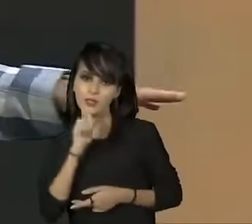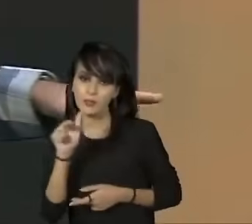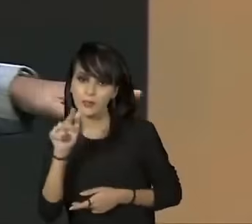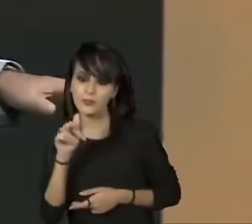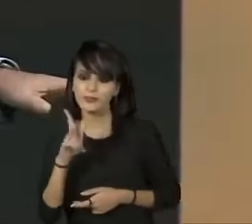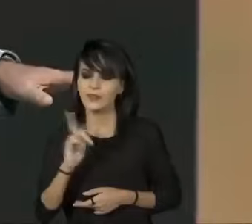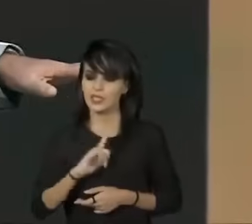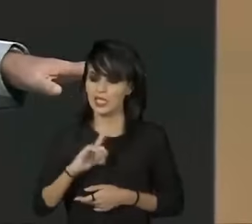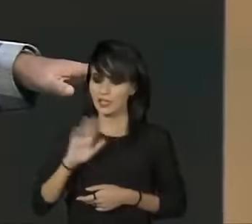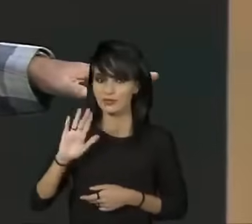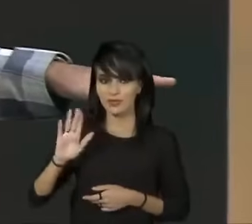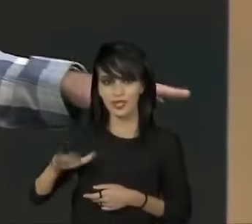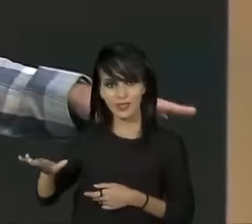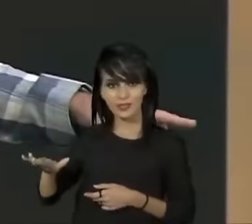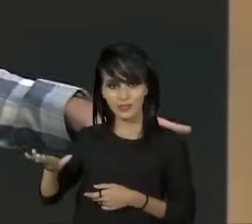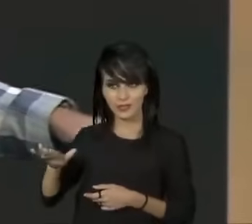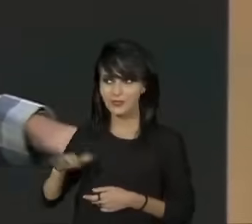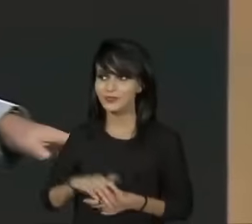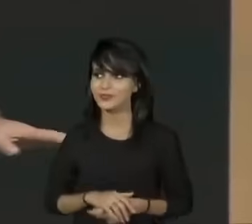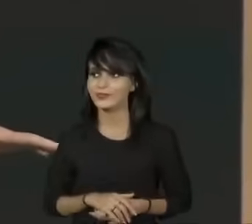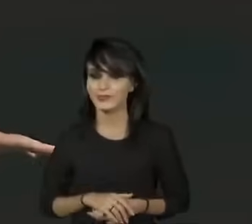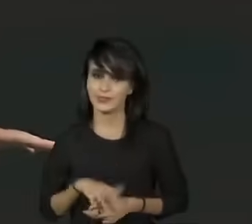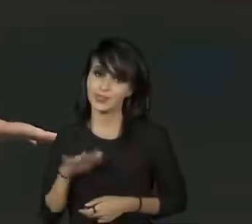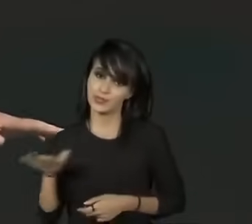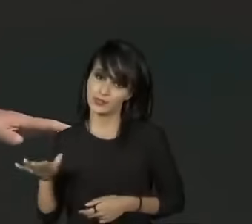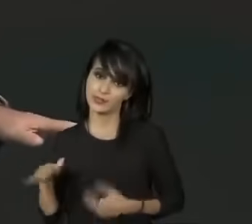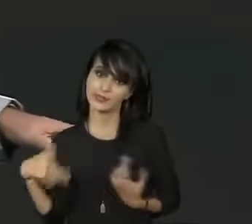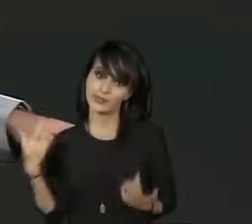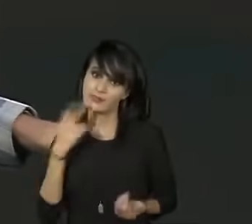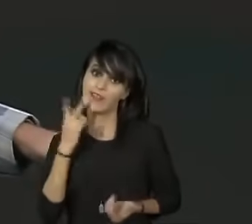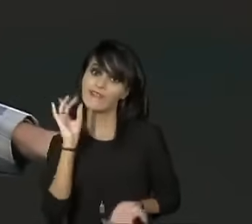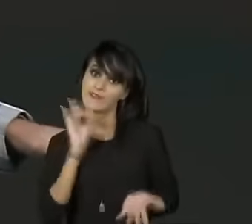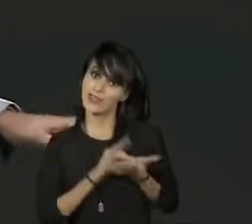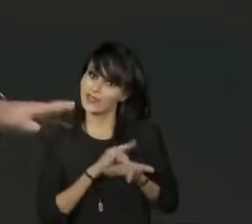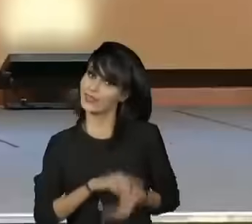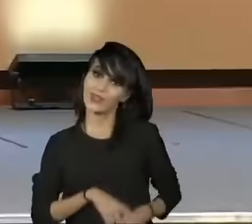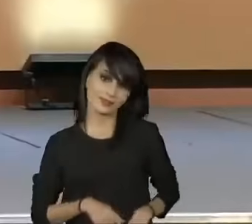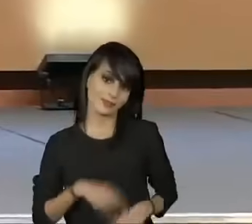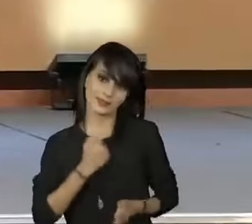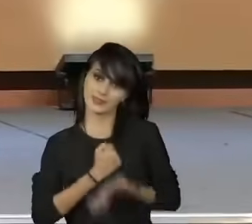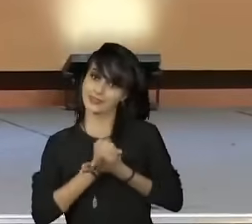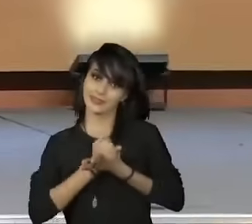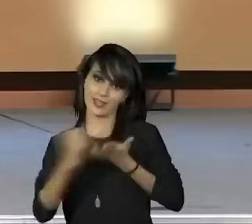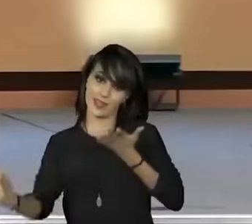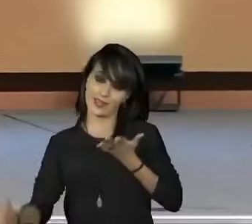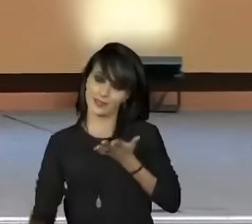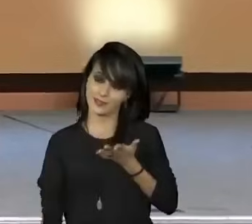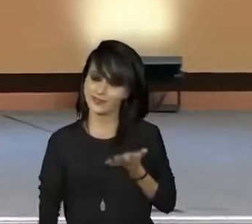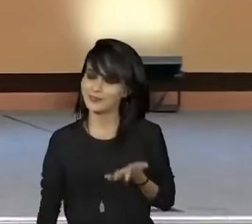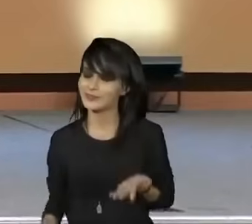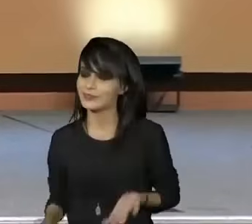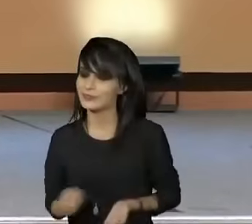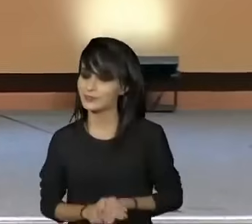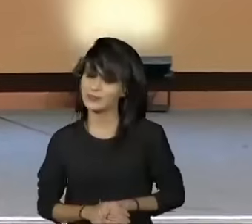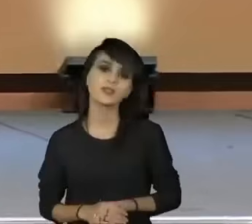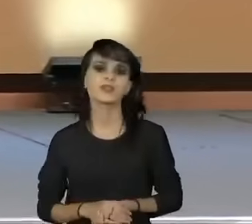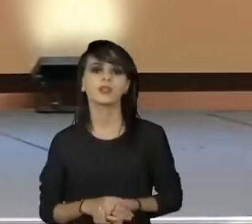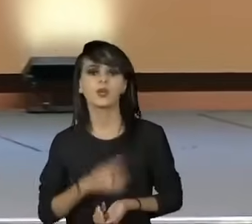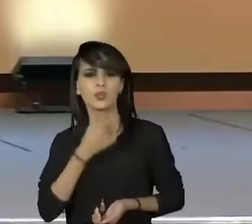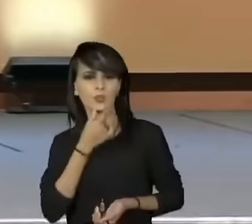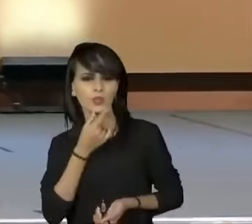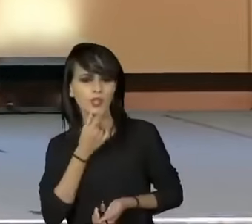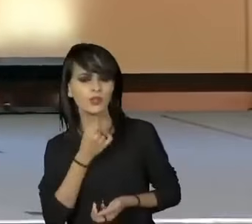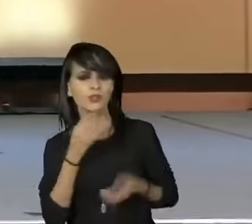garoto criança é fogo né criança fala a verdade lascou-se aí o garoto tá na